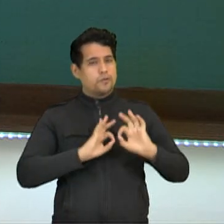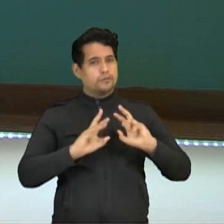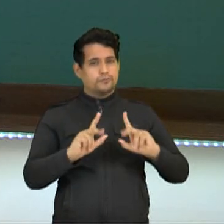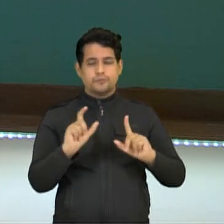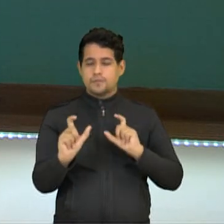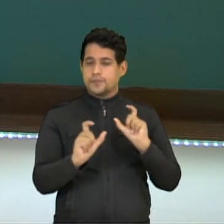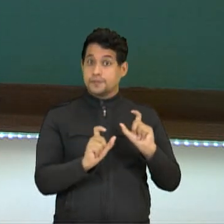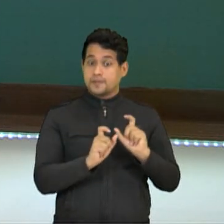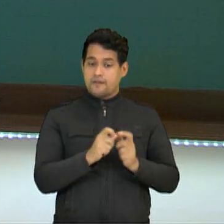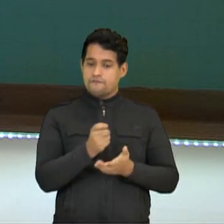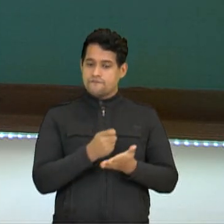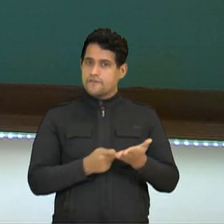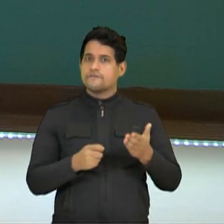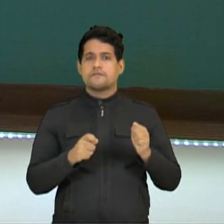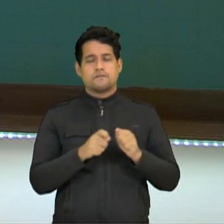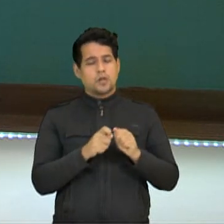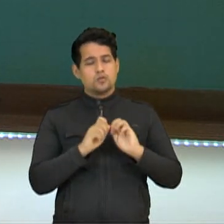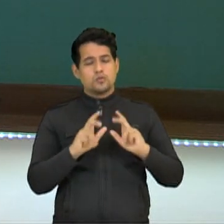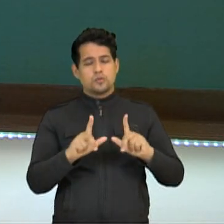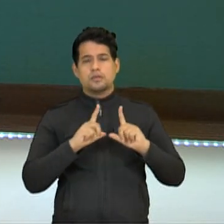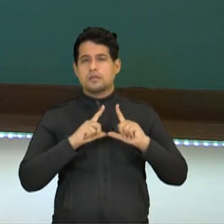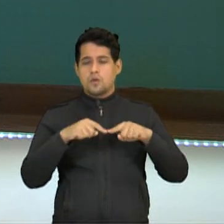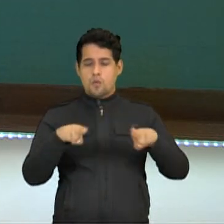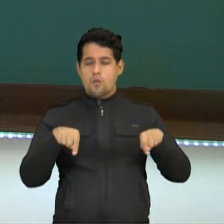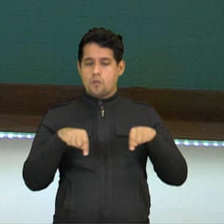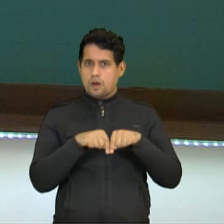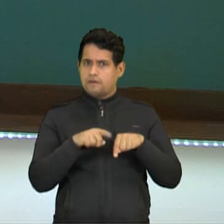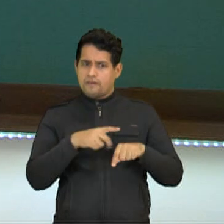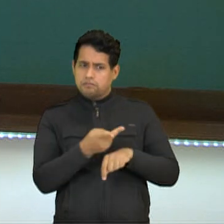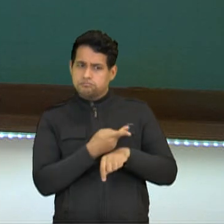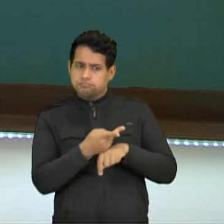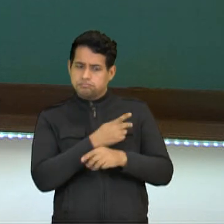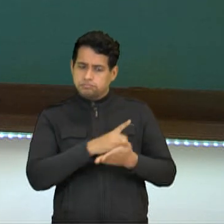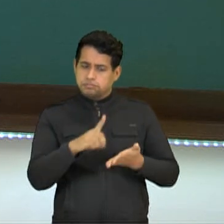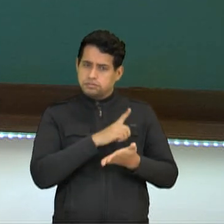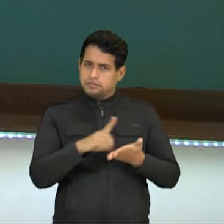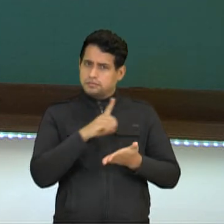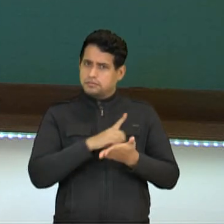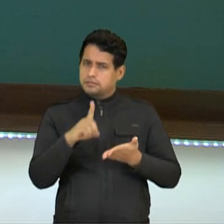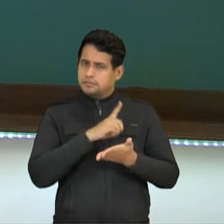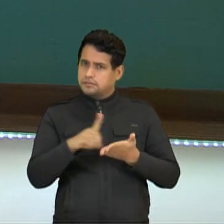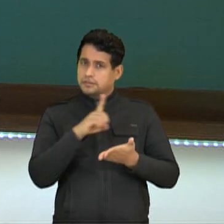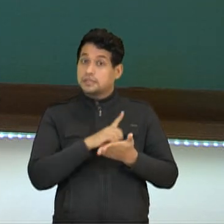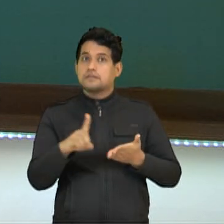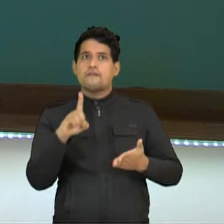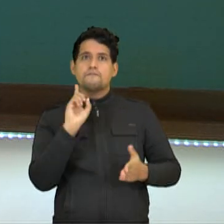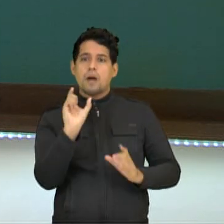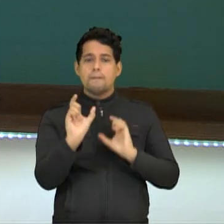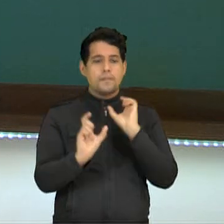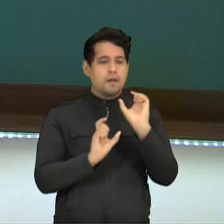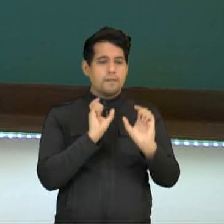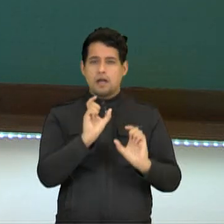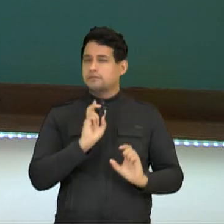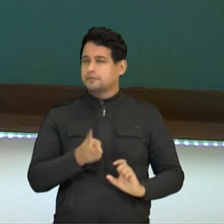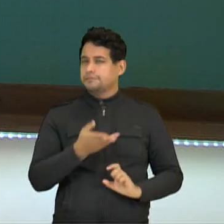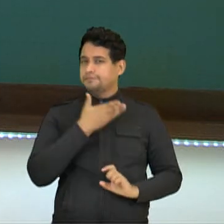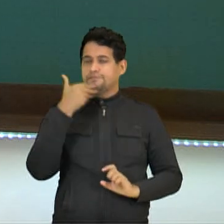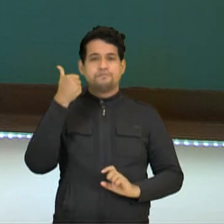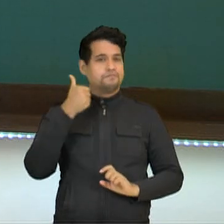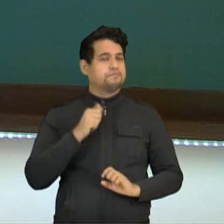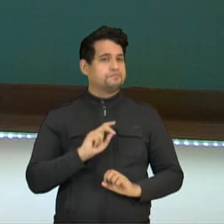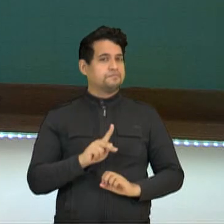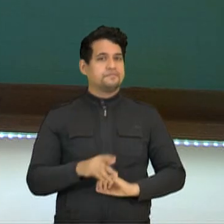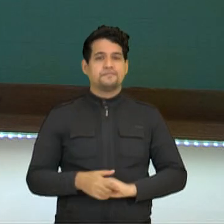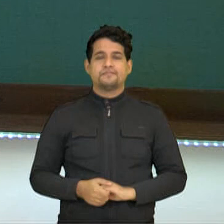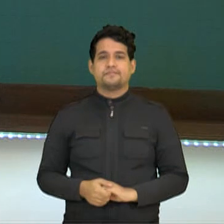vocabulário. Preenche tudo isso que você tem no quarto e vai procurando no dicionário. Quanto mais vocabulário, sempre melhor,